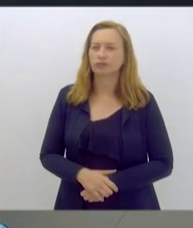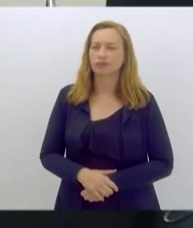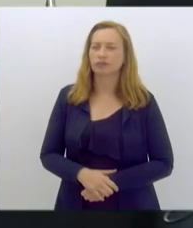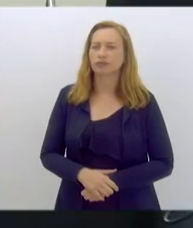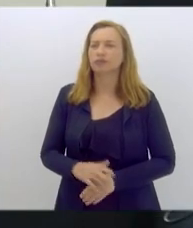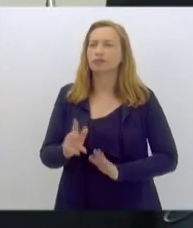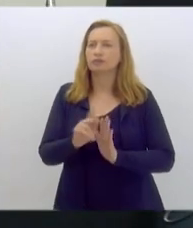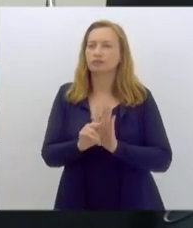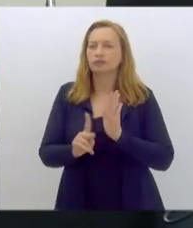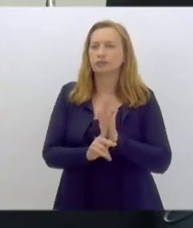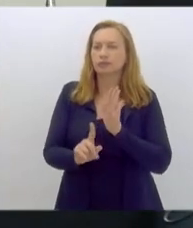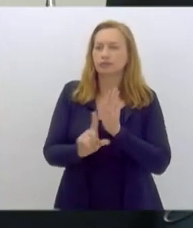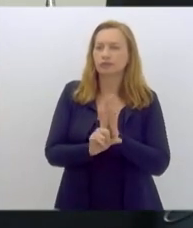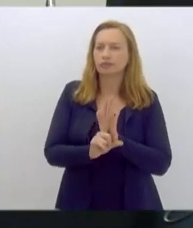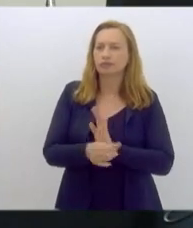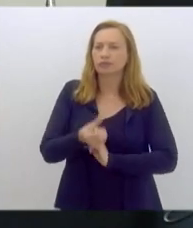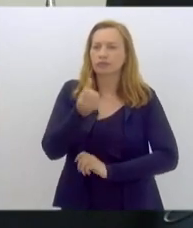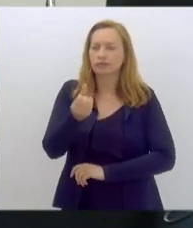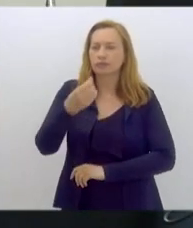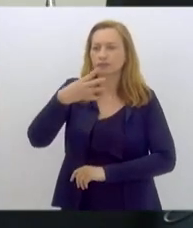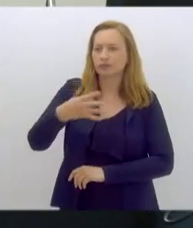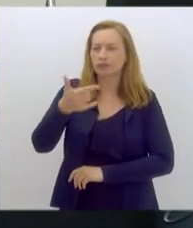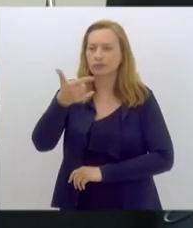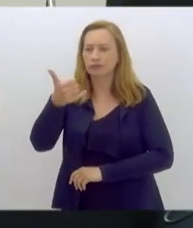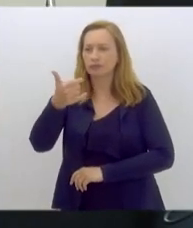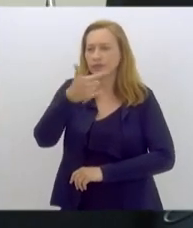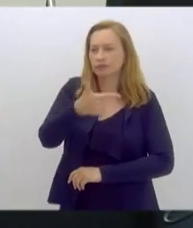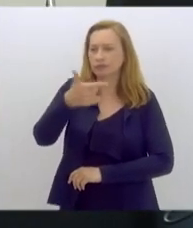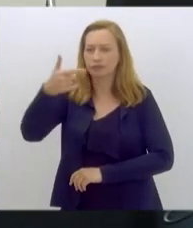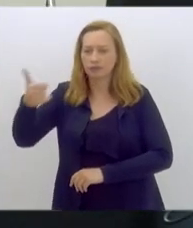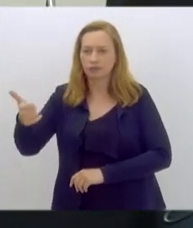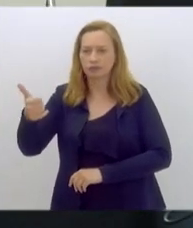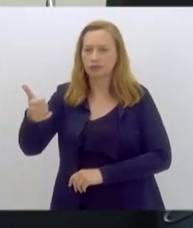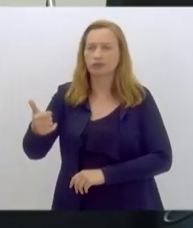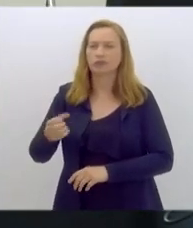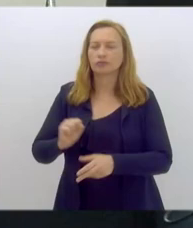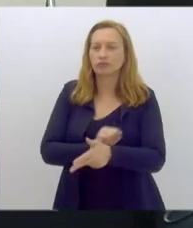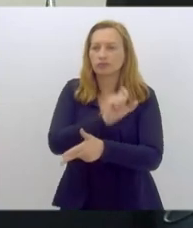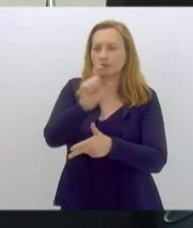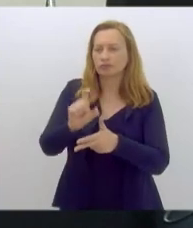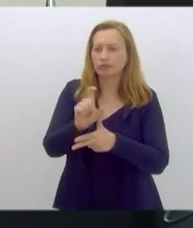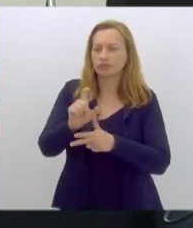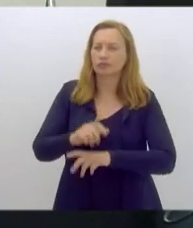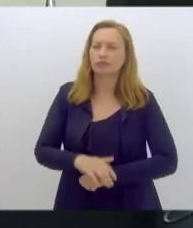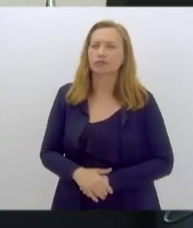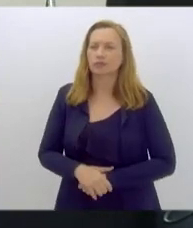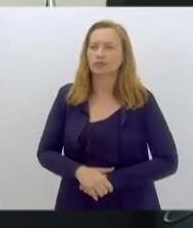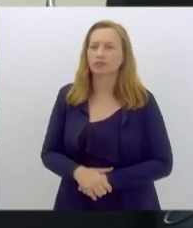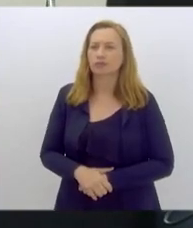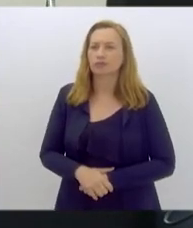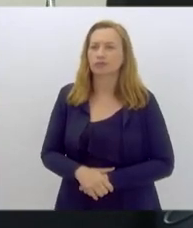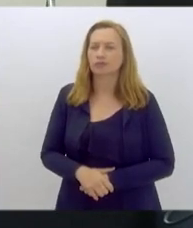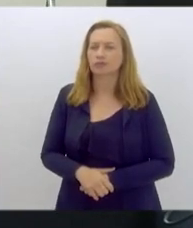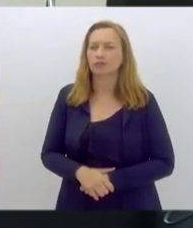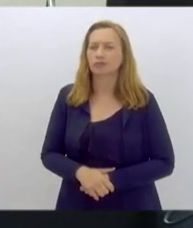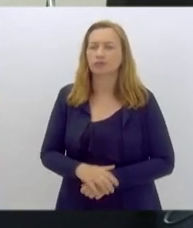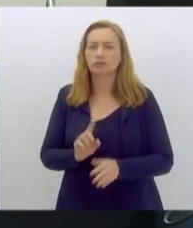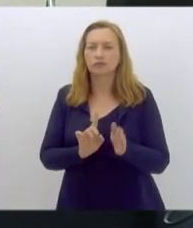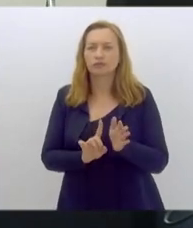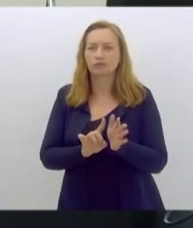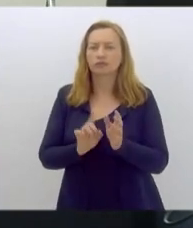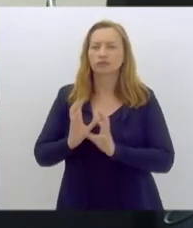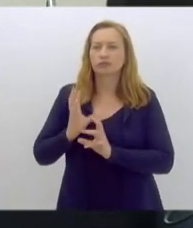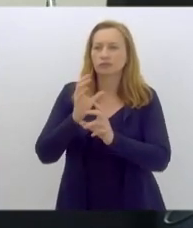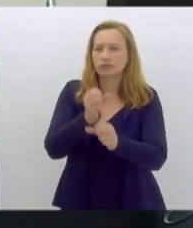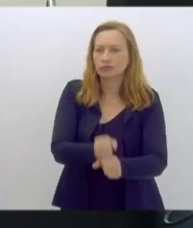projeto de lei número 6412/2022 do Poder Executivo que dispõe sobre a revisão do